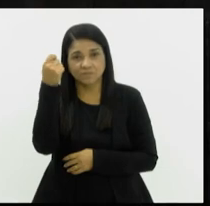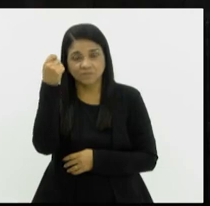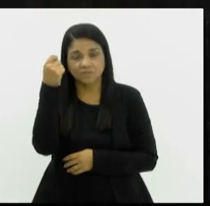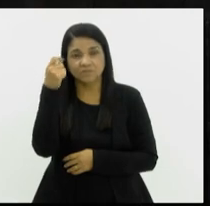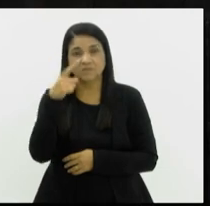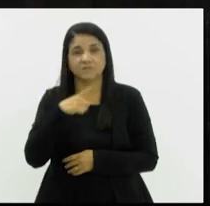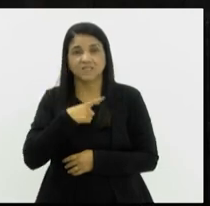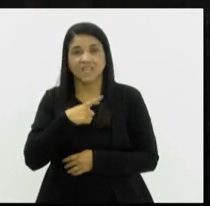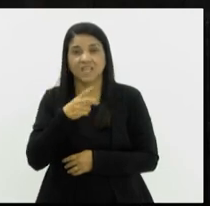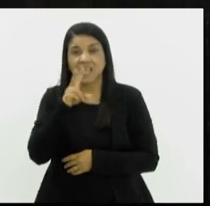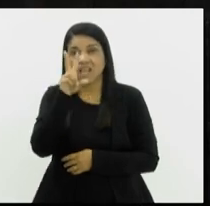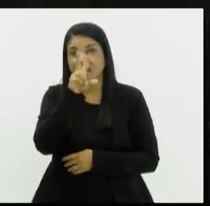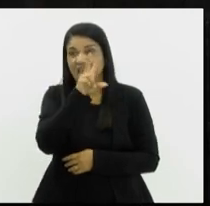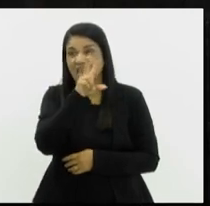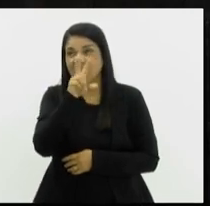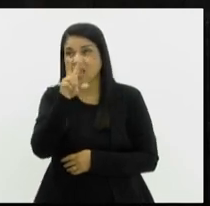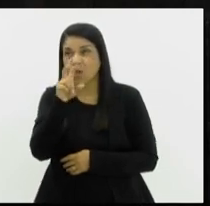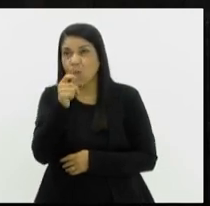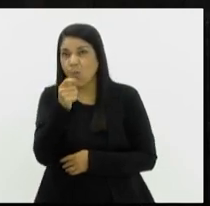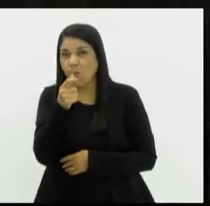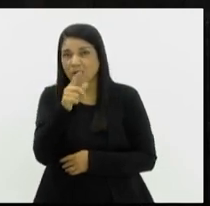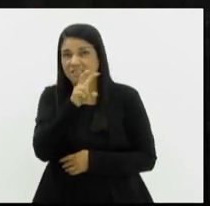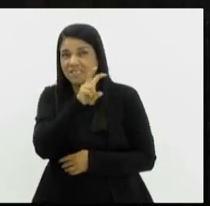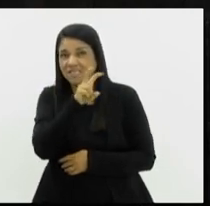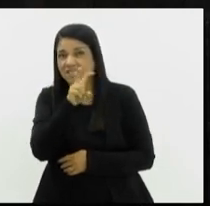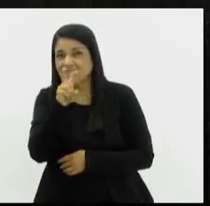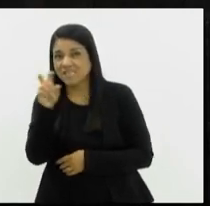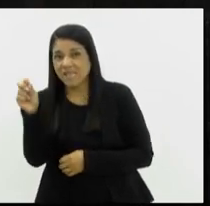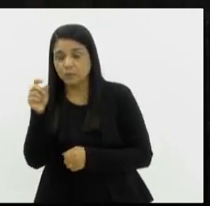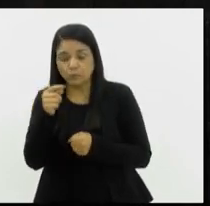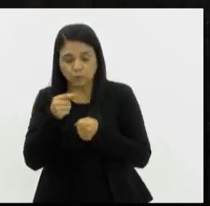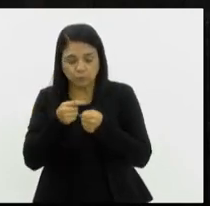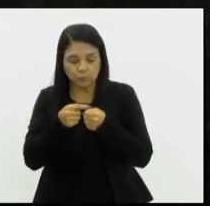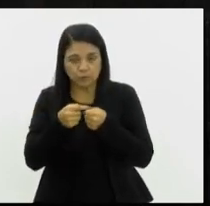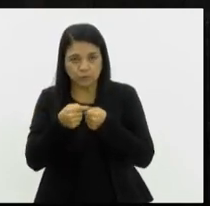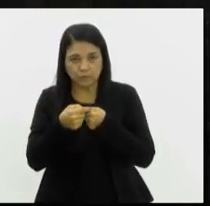500 municípios. Quase 500 municípios.